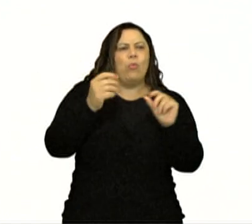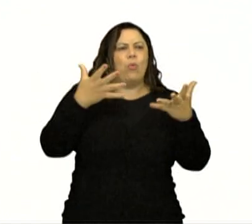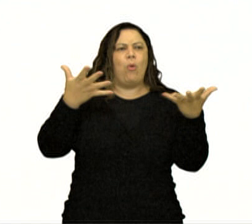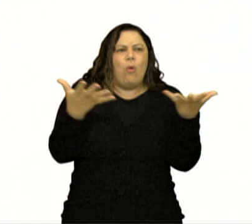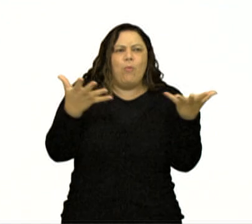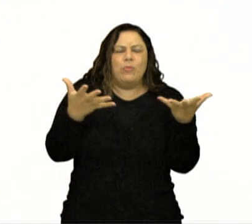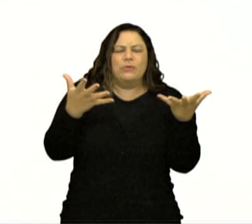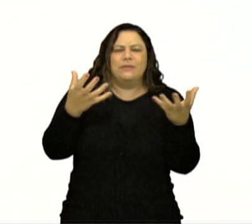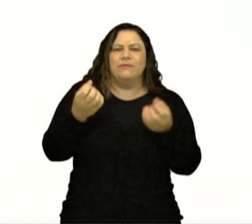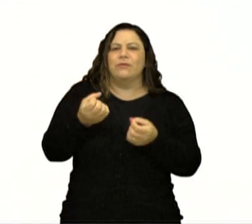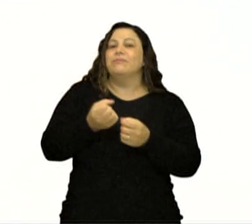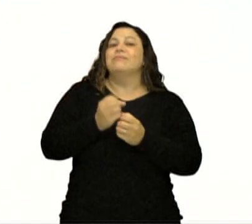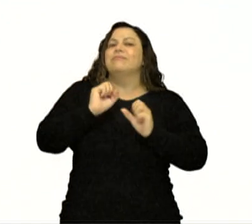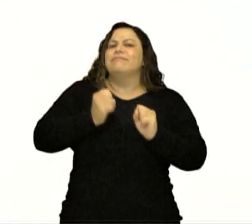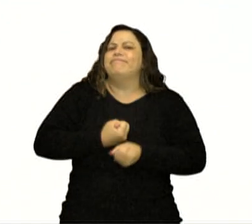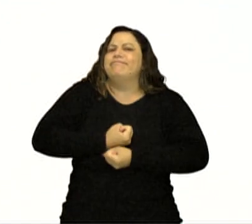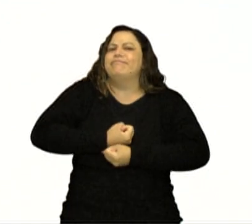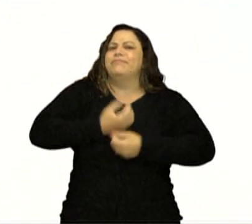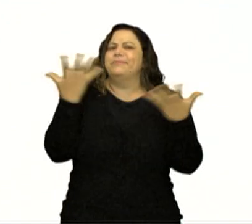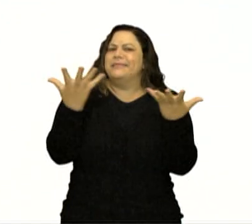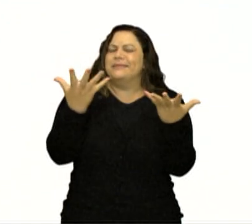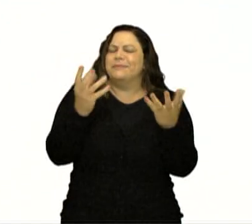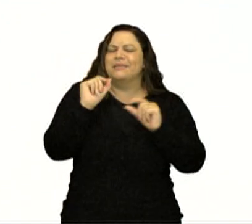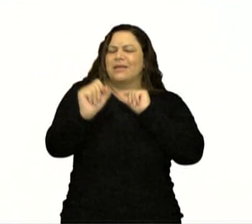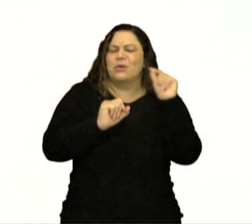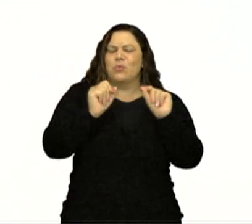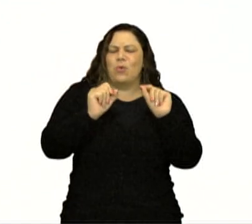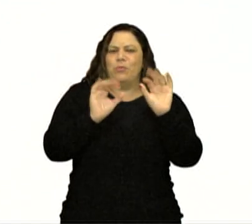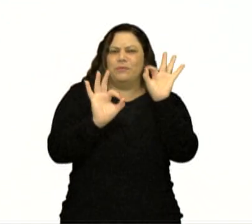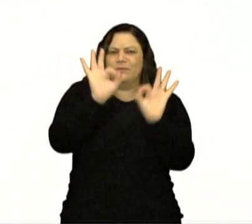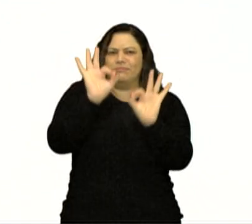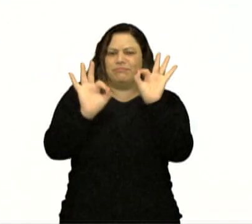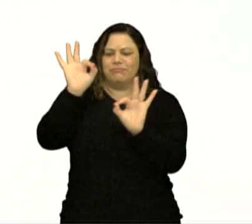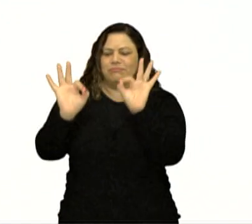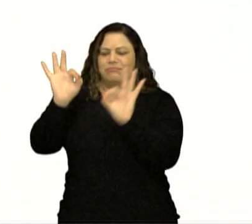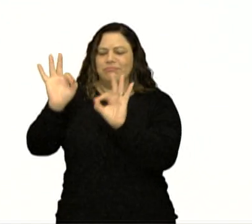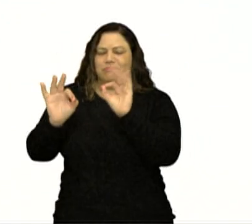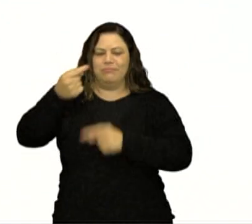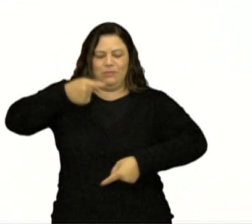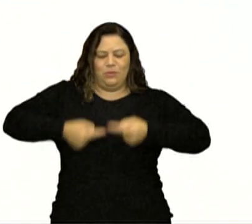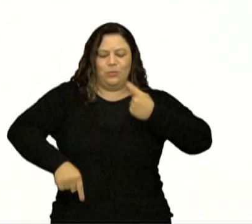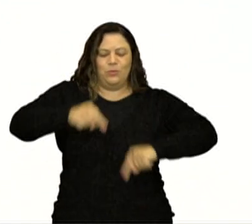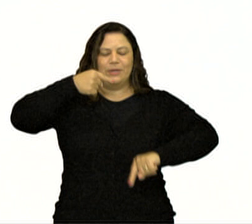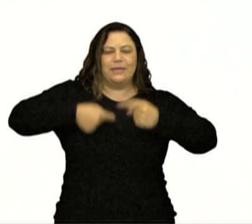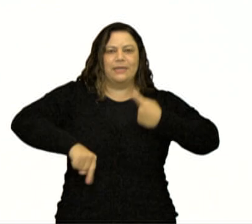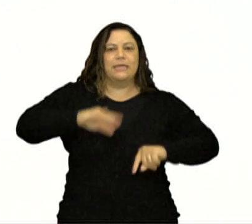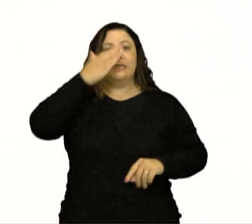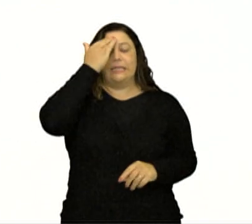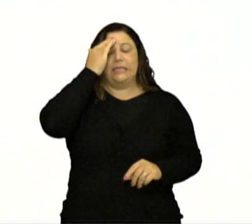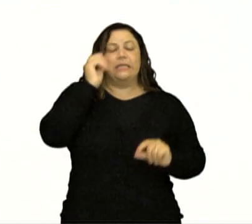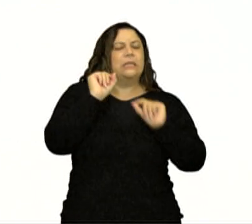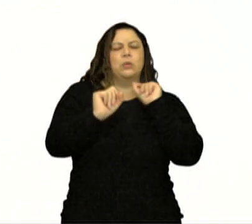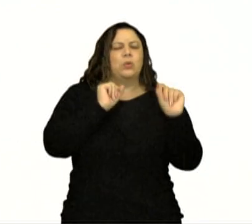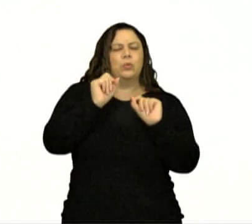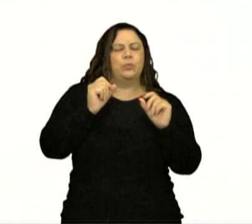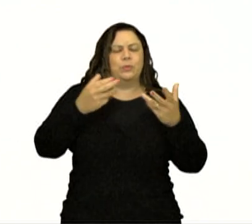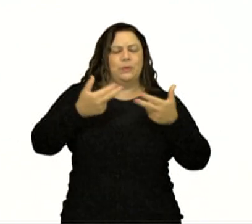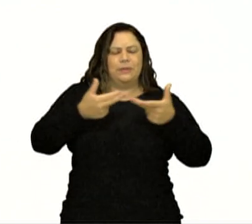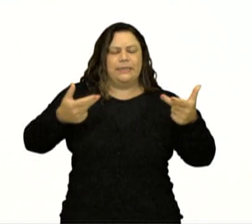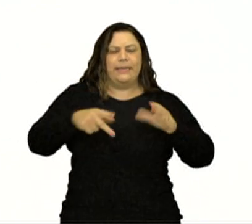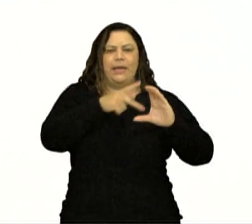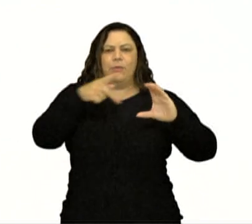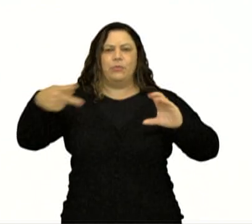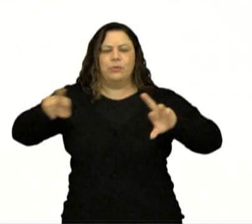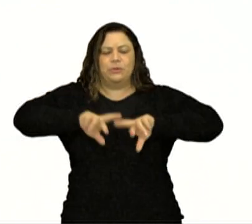vão se expressar e de que maneira que isso vai ser regulado pelo organismo. Entender como ocorre a expressão de proteínas